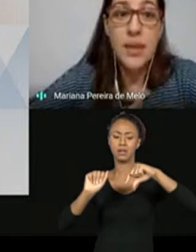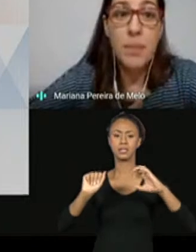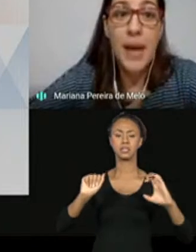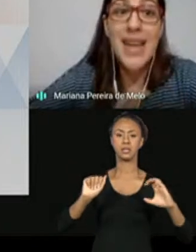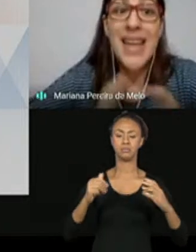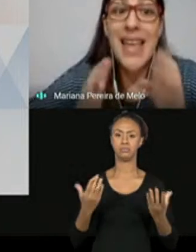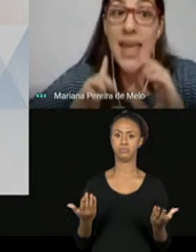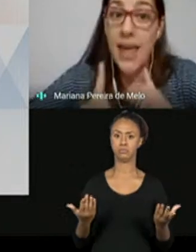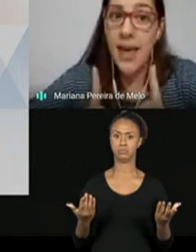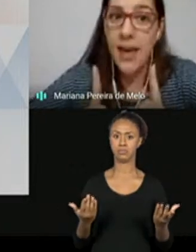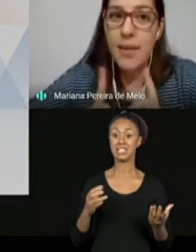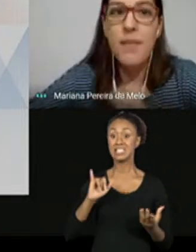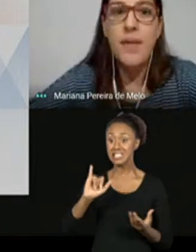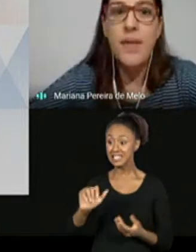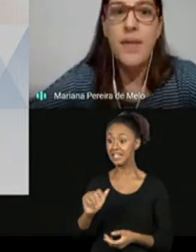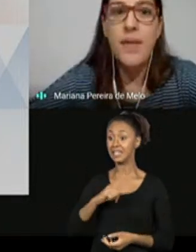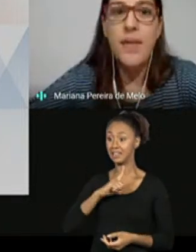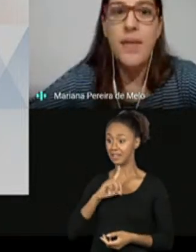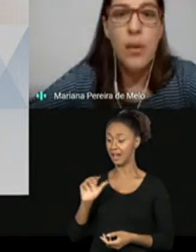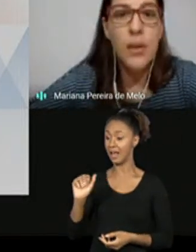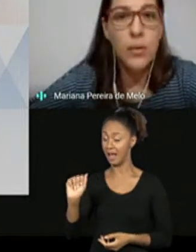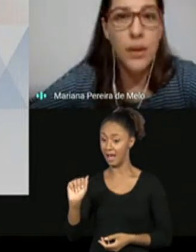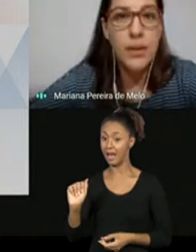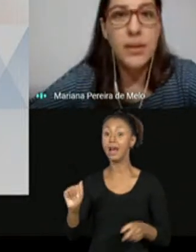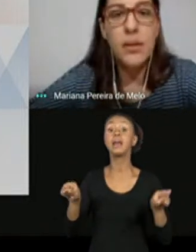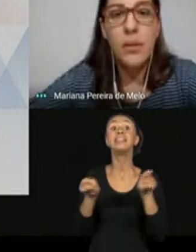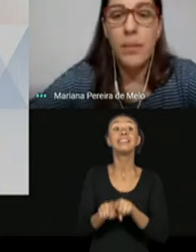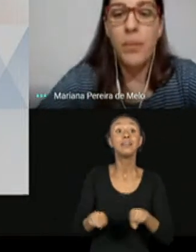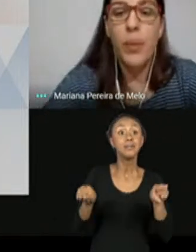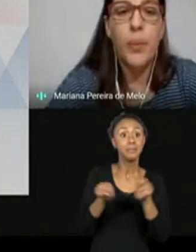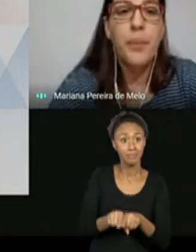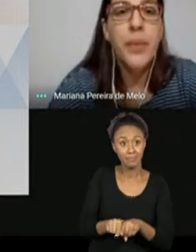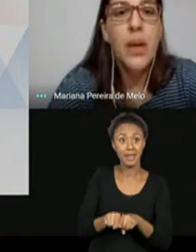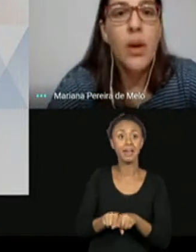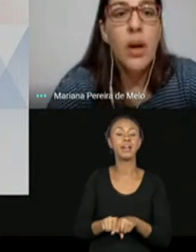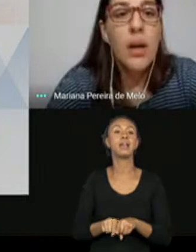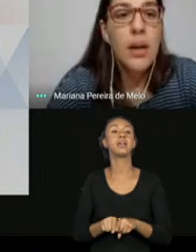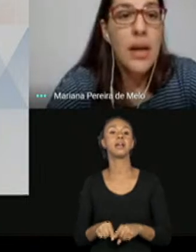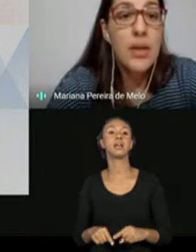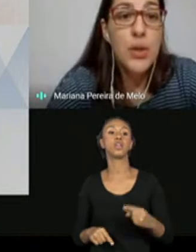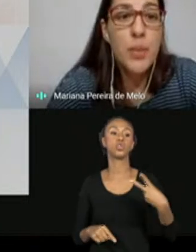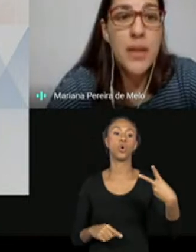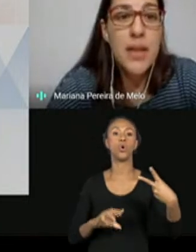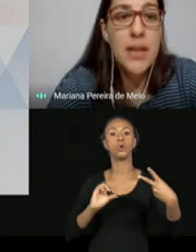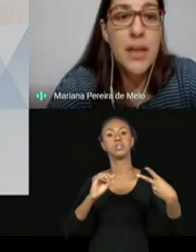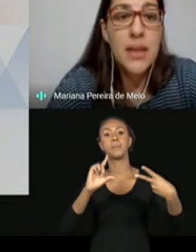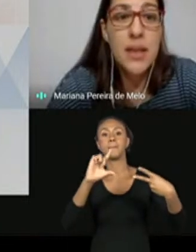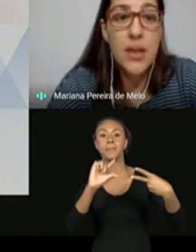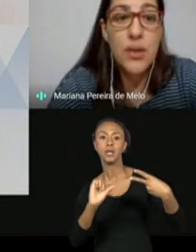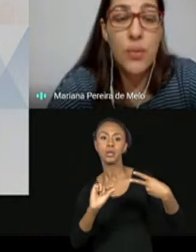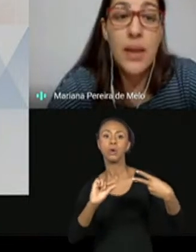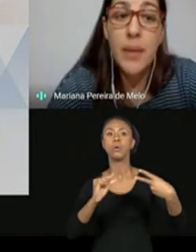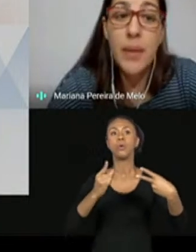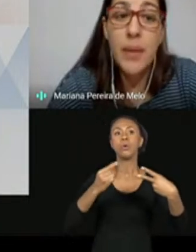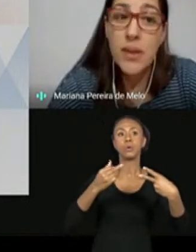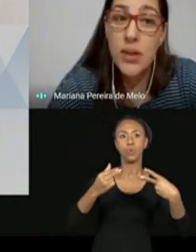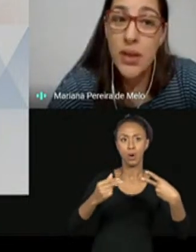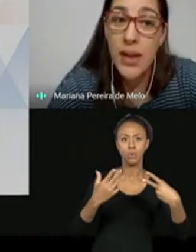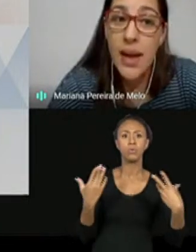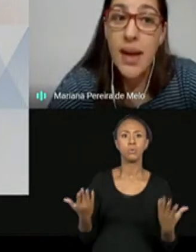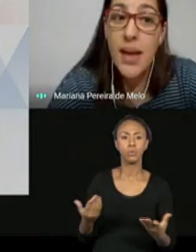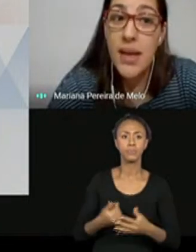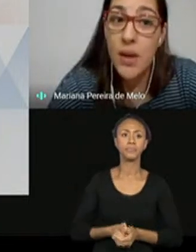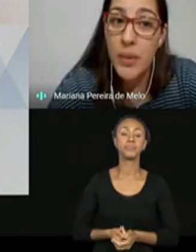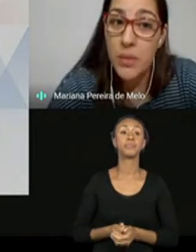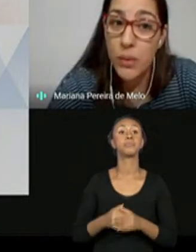sair face par e face maior ou igual a 2. Bom, a gente precisa que um elemento esteja